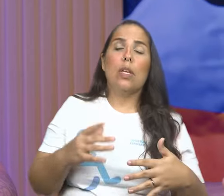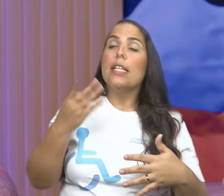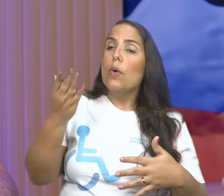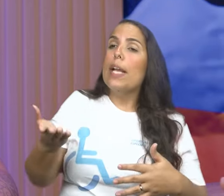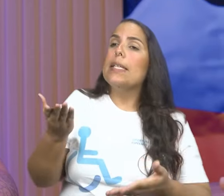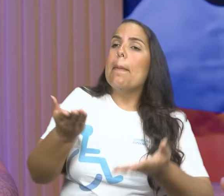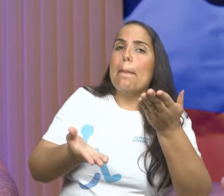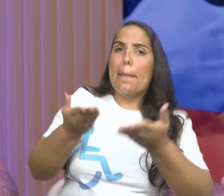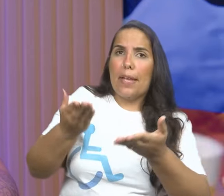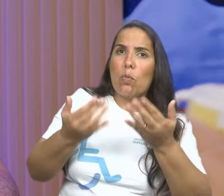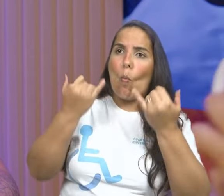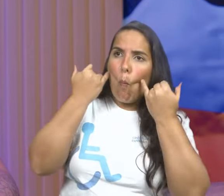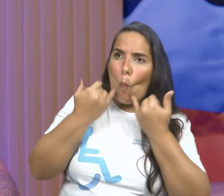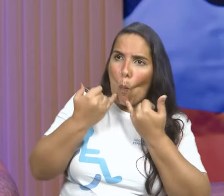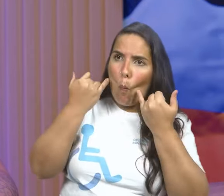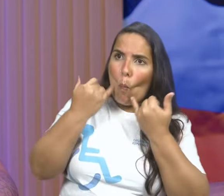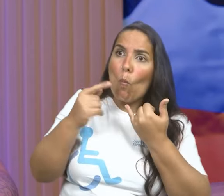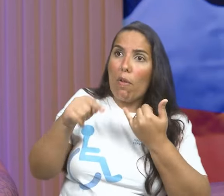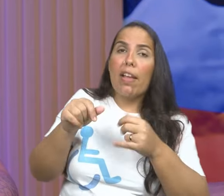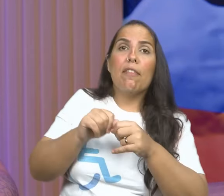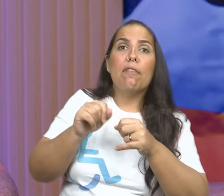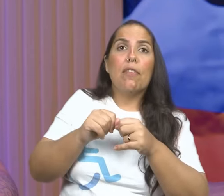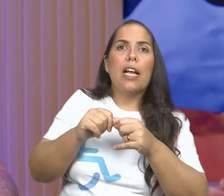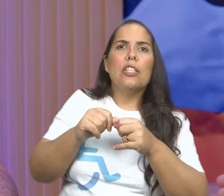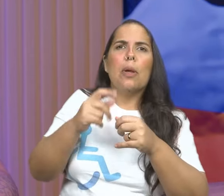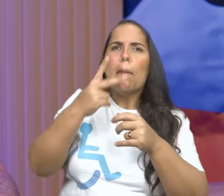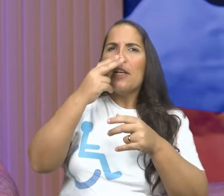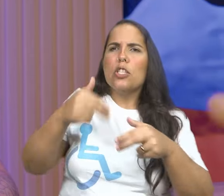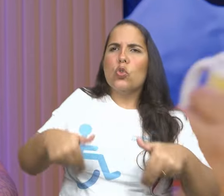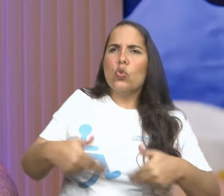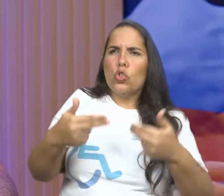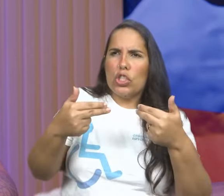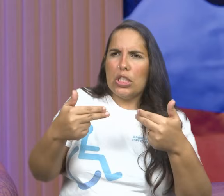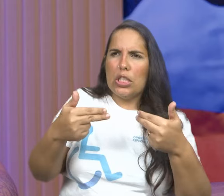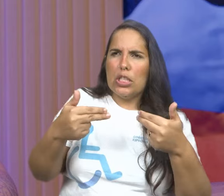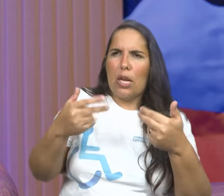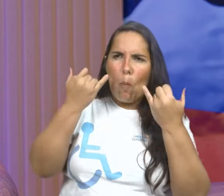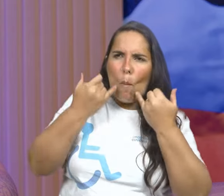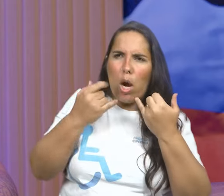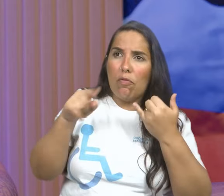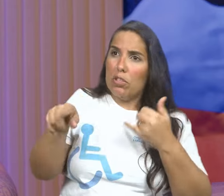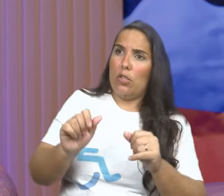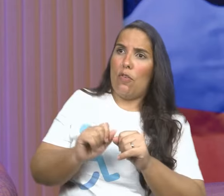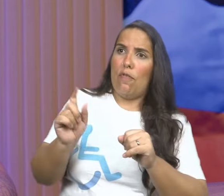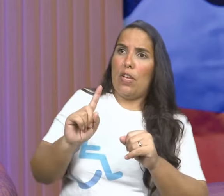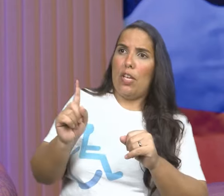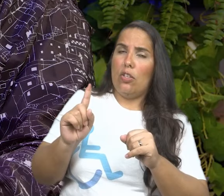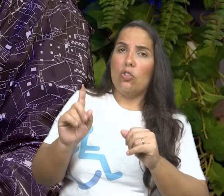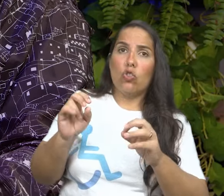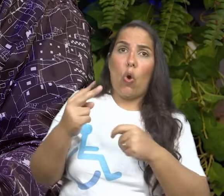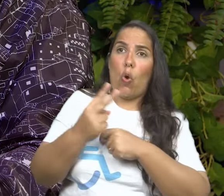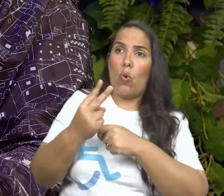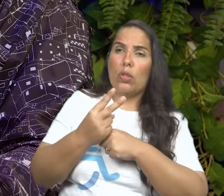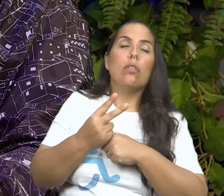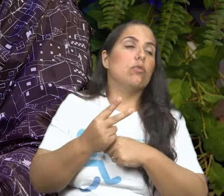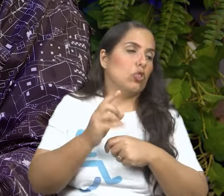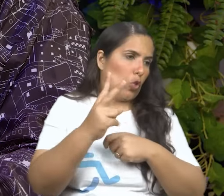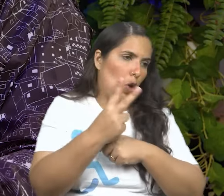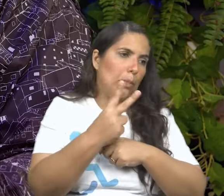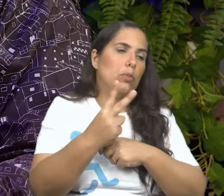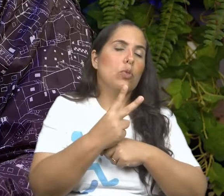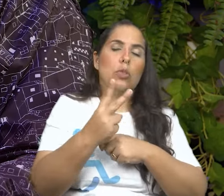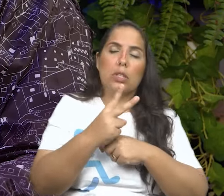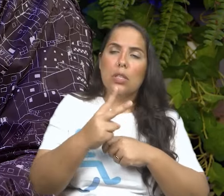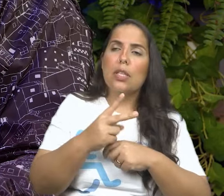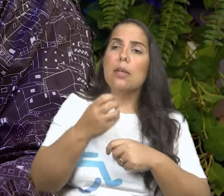esse peso que você perdeu é praticamente quem faz bariátrica E você não fez é só só cuidou só me cuidei